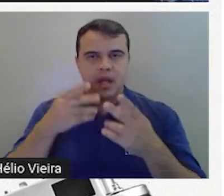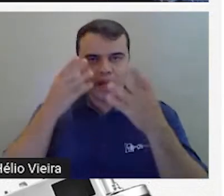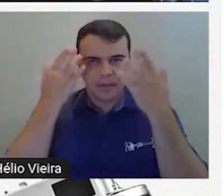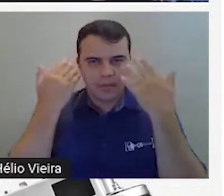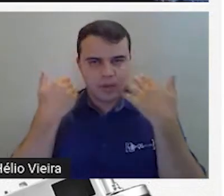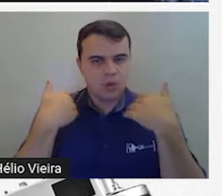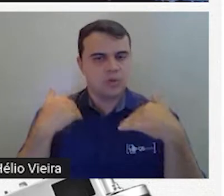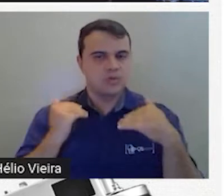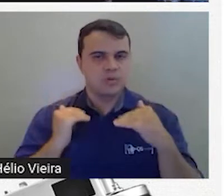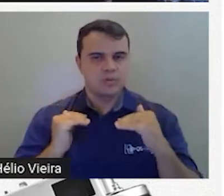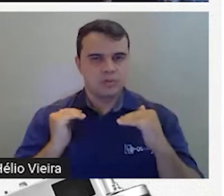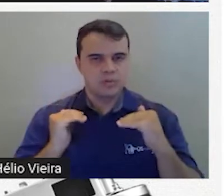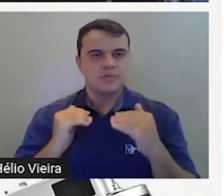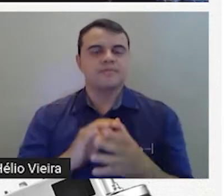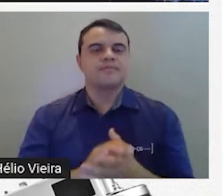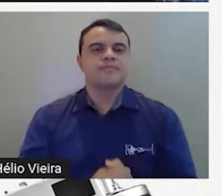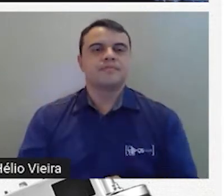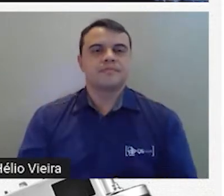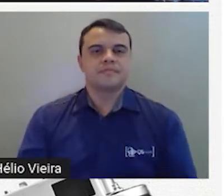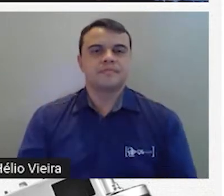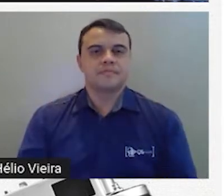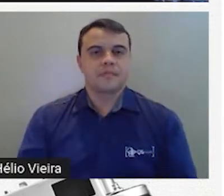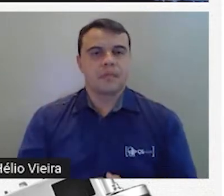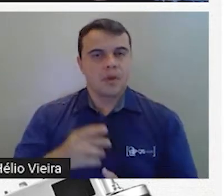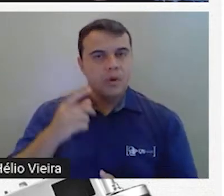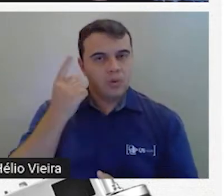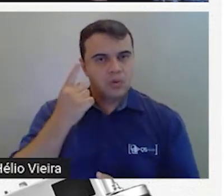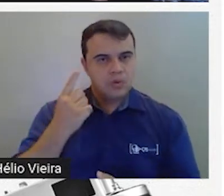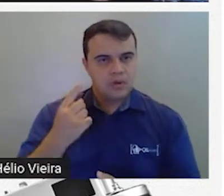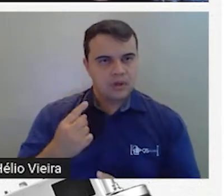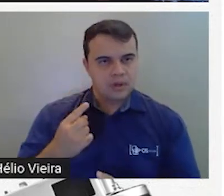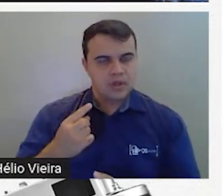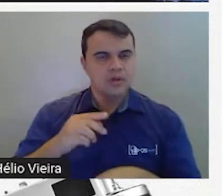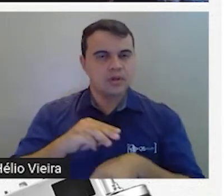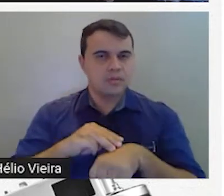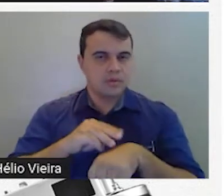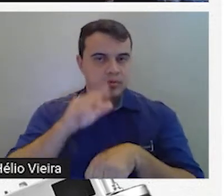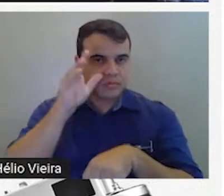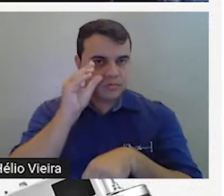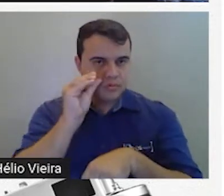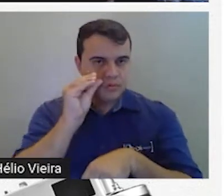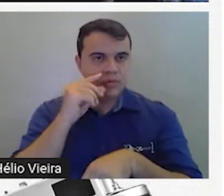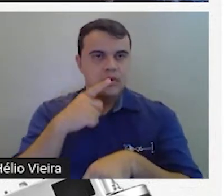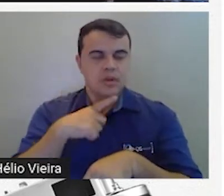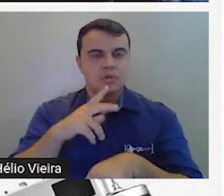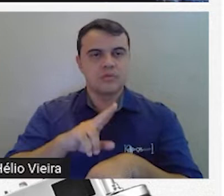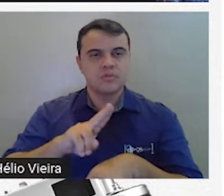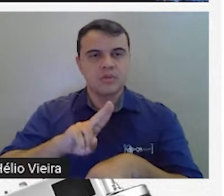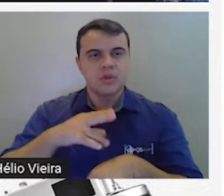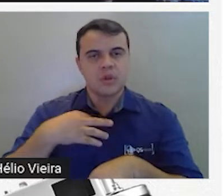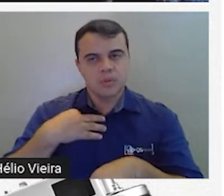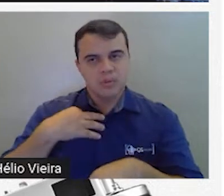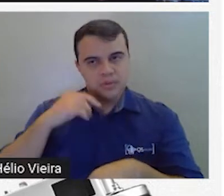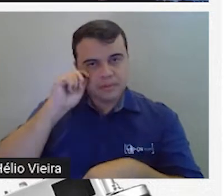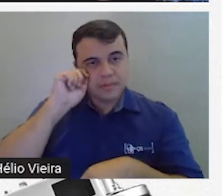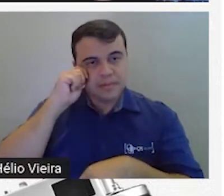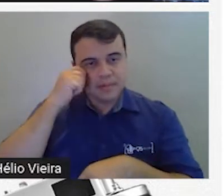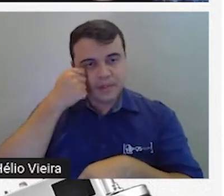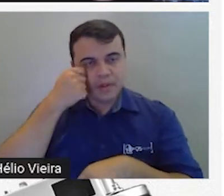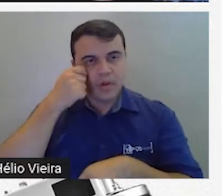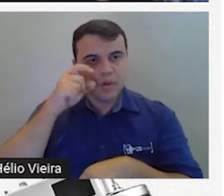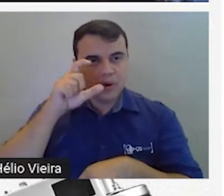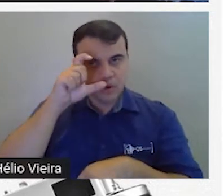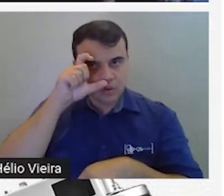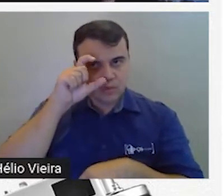pouco abaixo dos ombros, ondulados, castanhos escuros. Estou usando uma blusa preta e um óculos